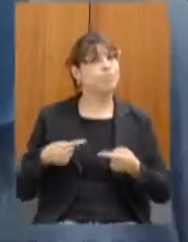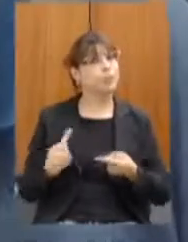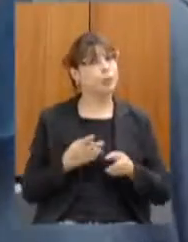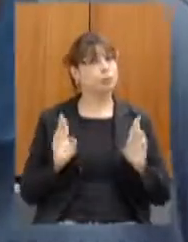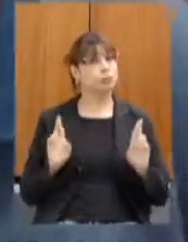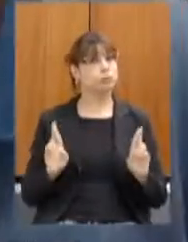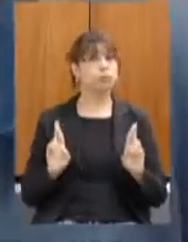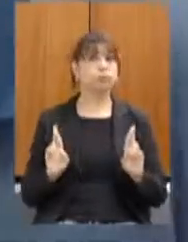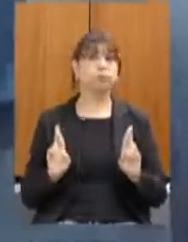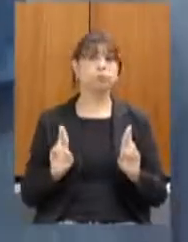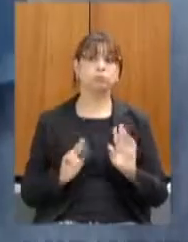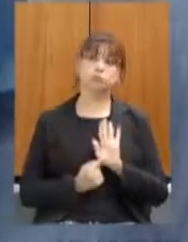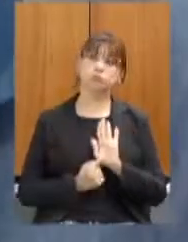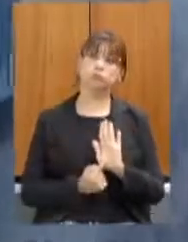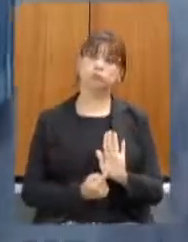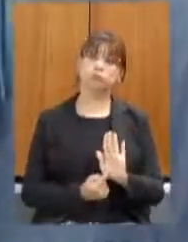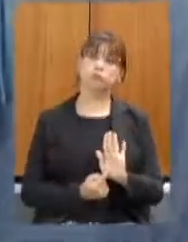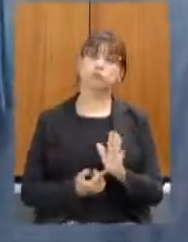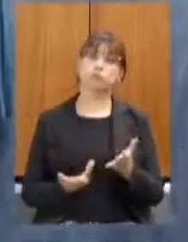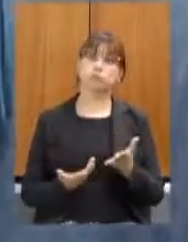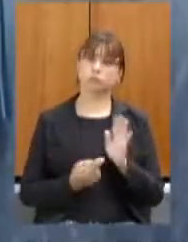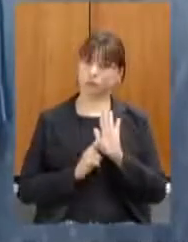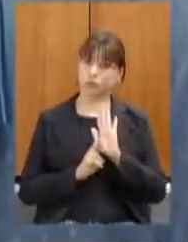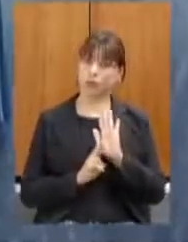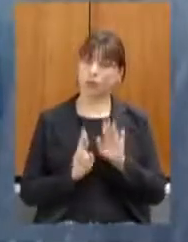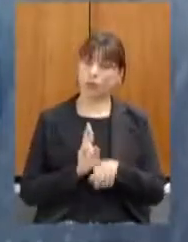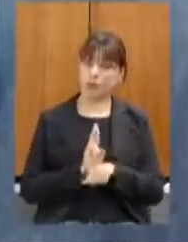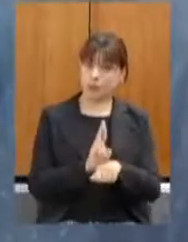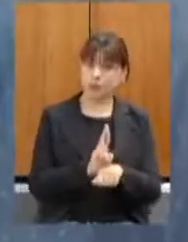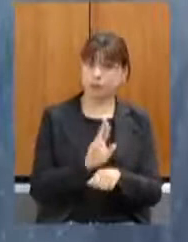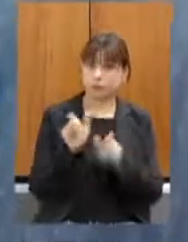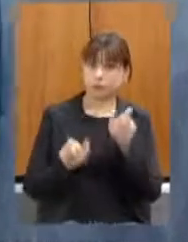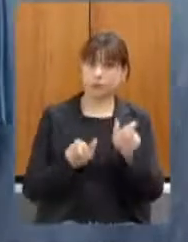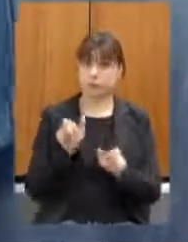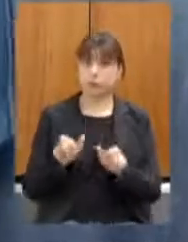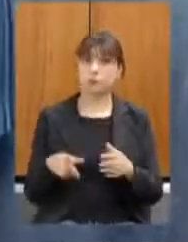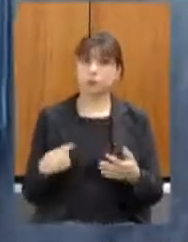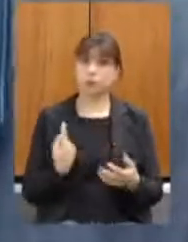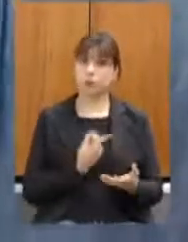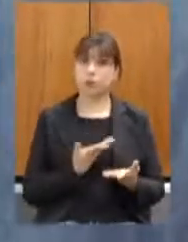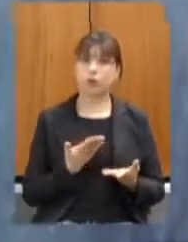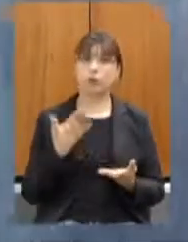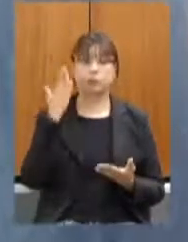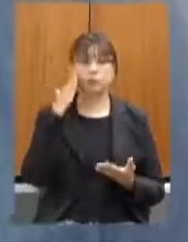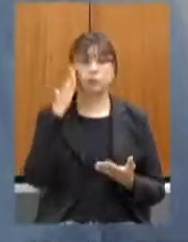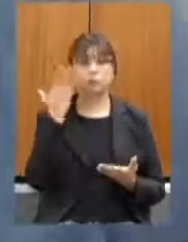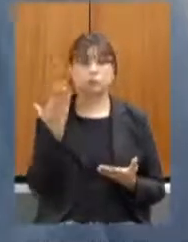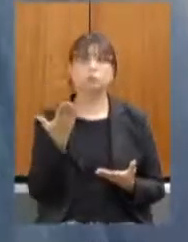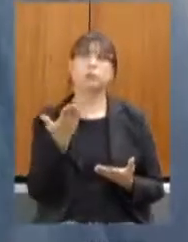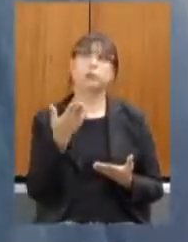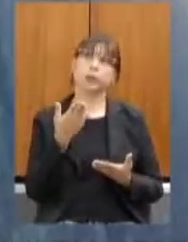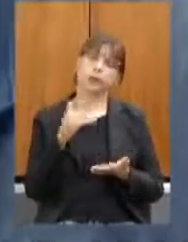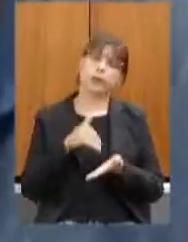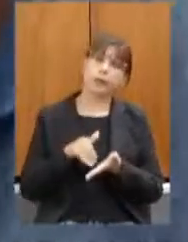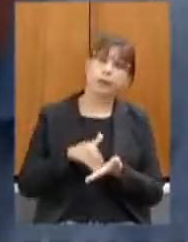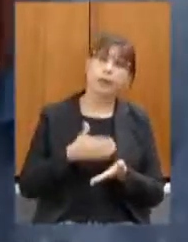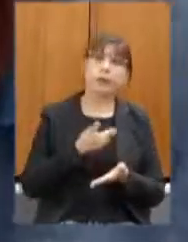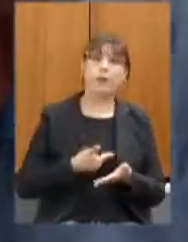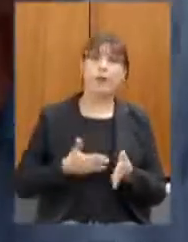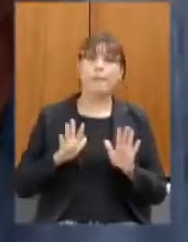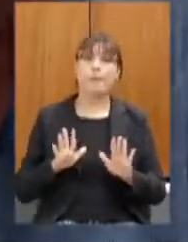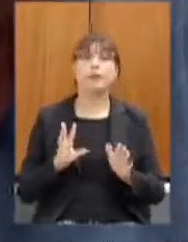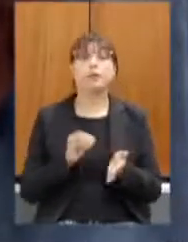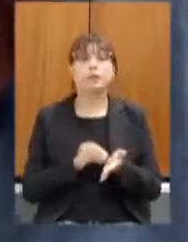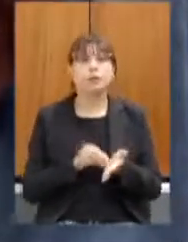das pessoas entendemos a dedicação de todos secretarias do governo mas não seremos mais alguns